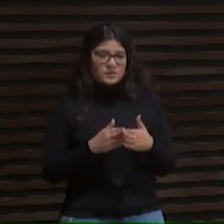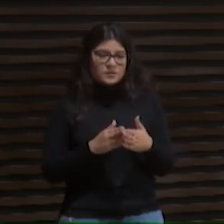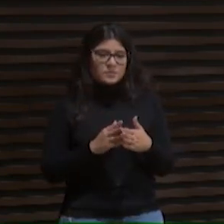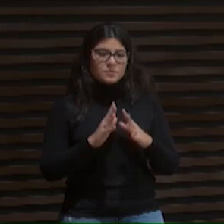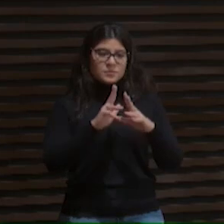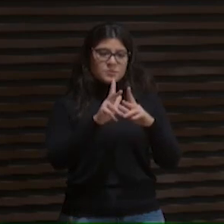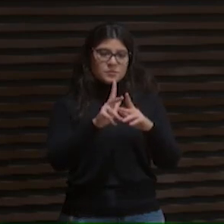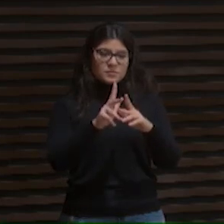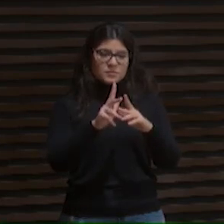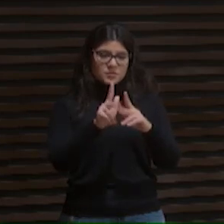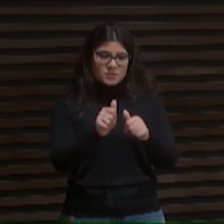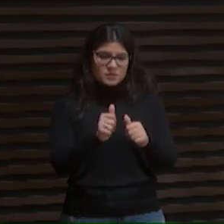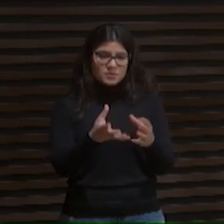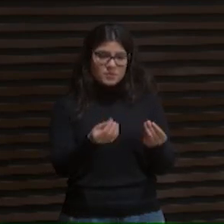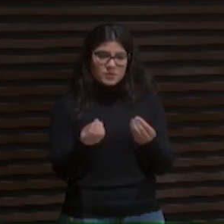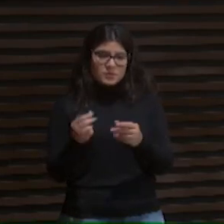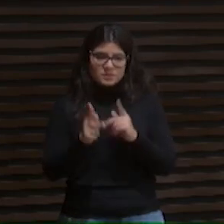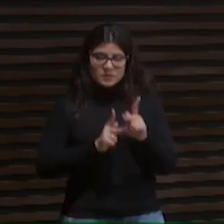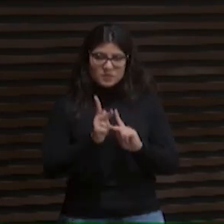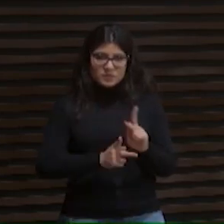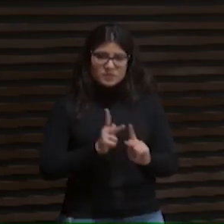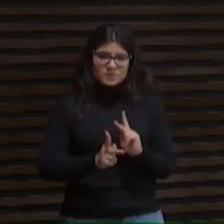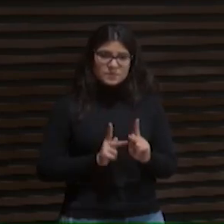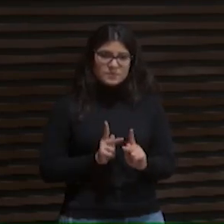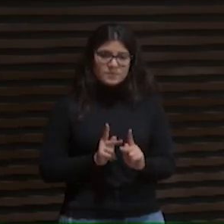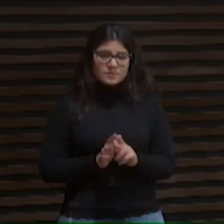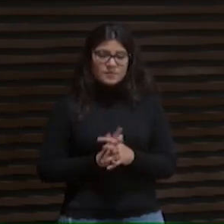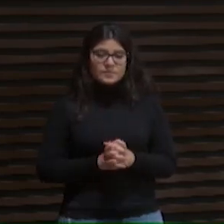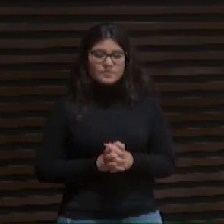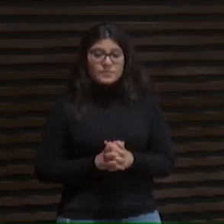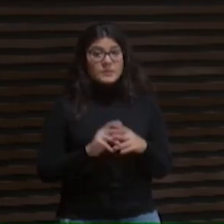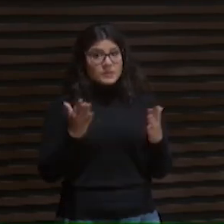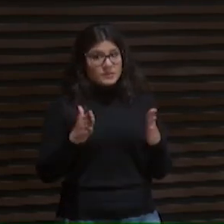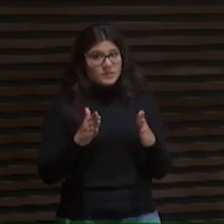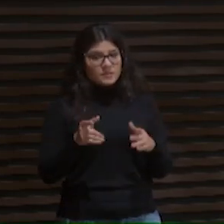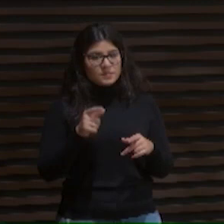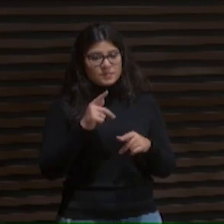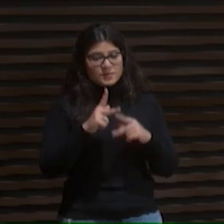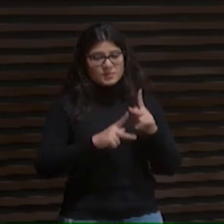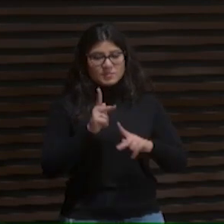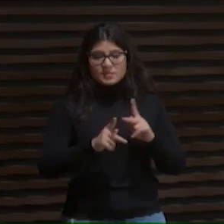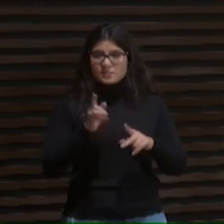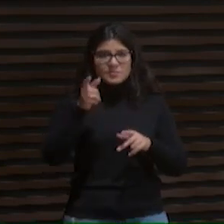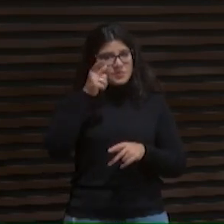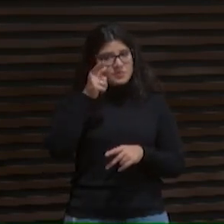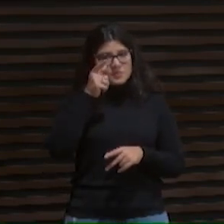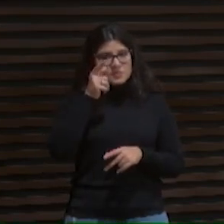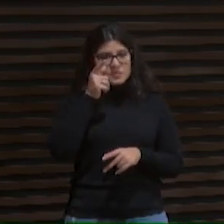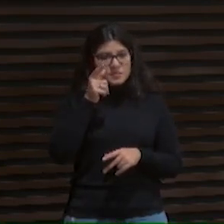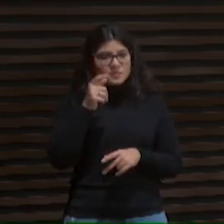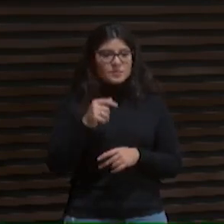de muitos. Então, meus amados, para os desavisados principalmente,